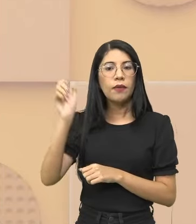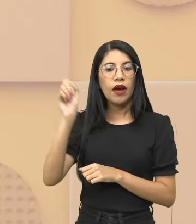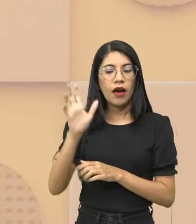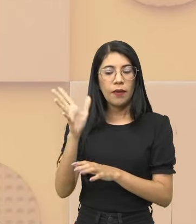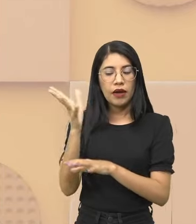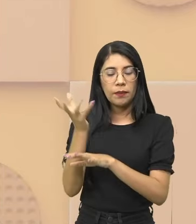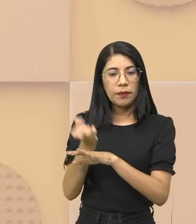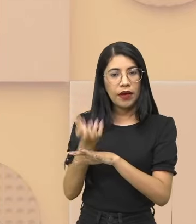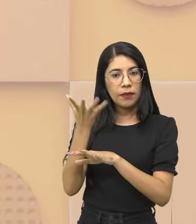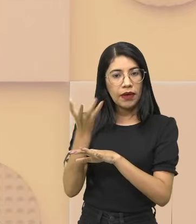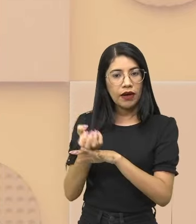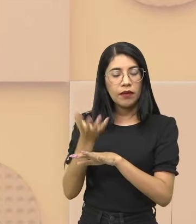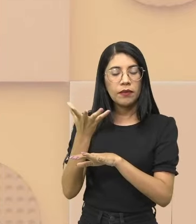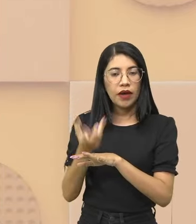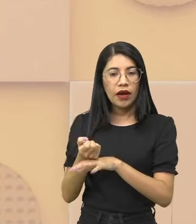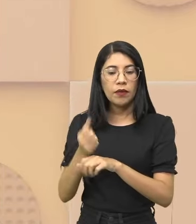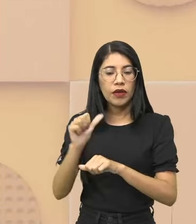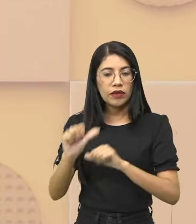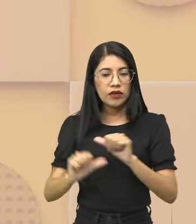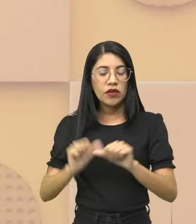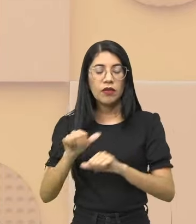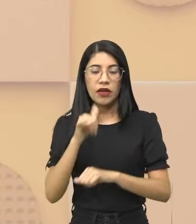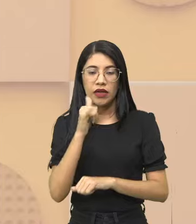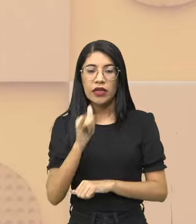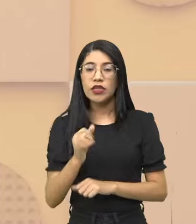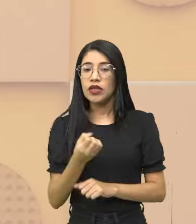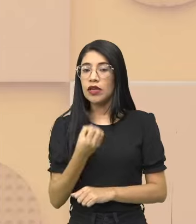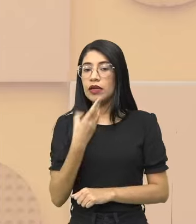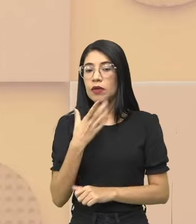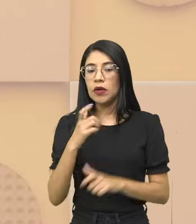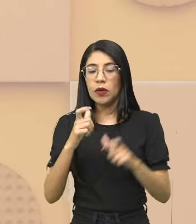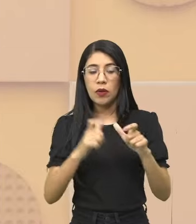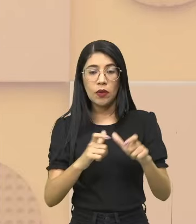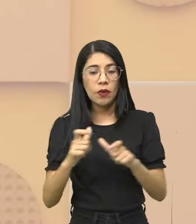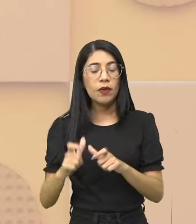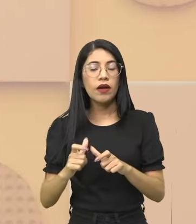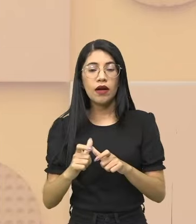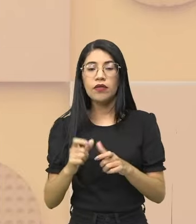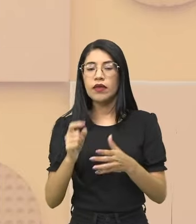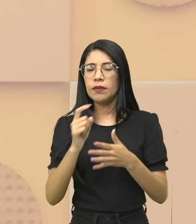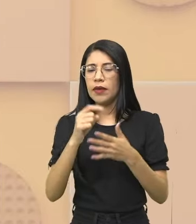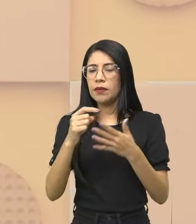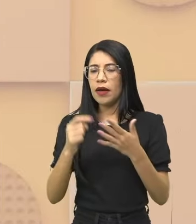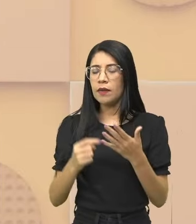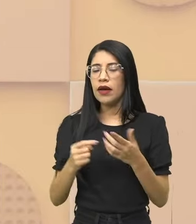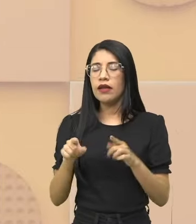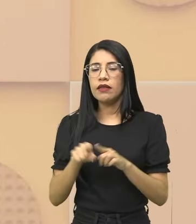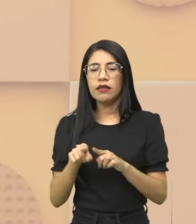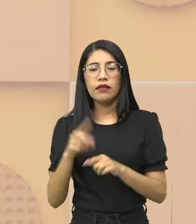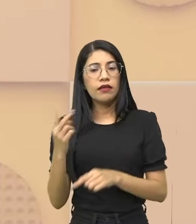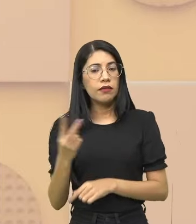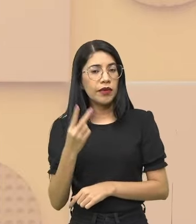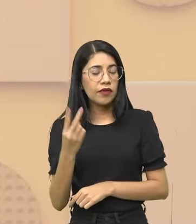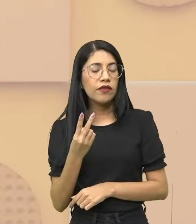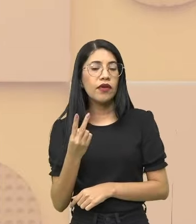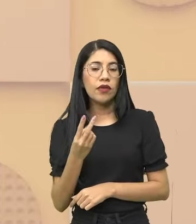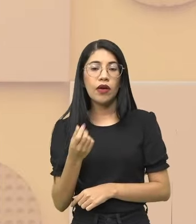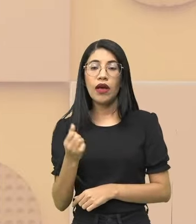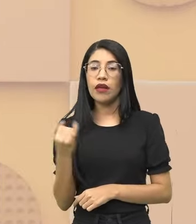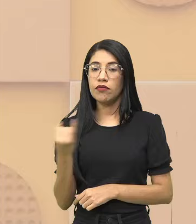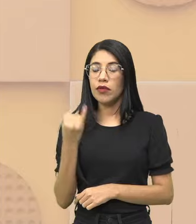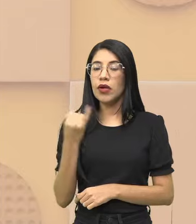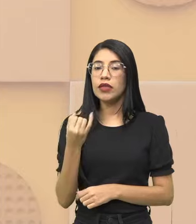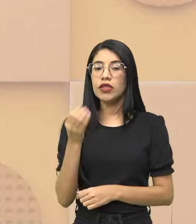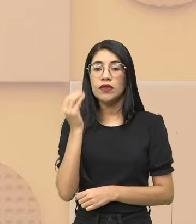fornecer energia ali para aquele local, né? Então, a localização, entre outras questões, e até mesmo o custo, né? O custo, ele ainda é